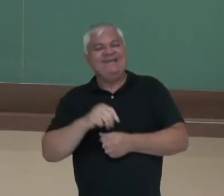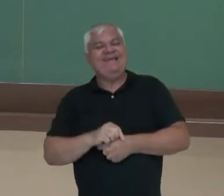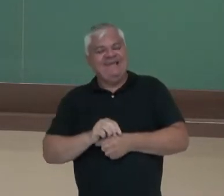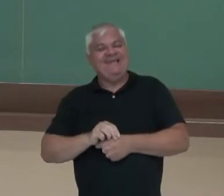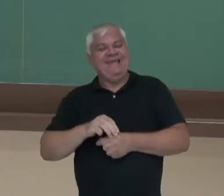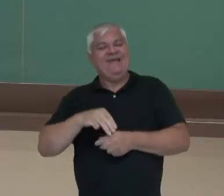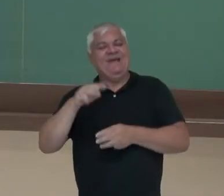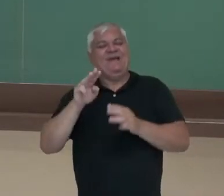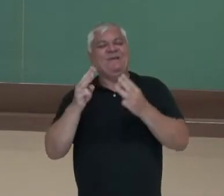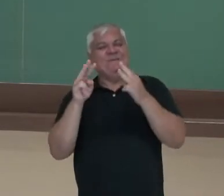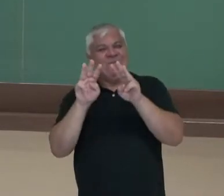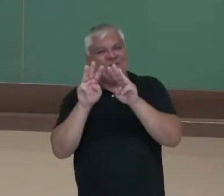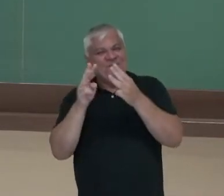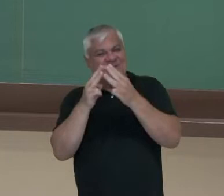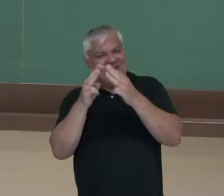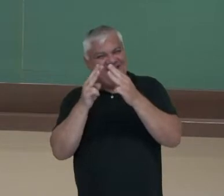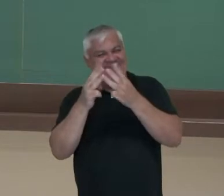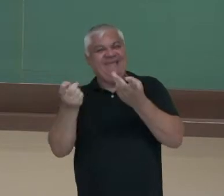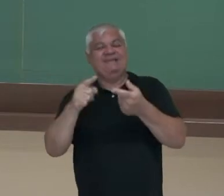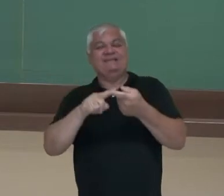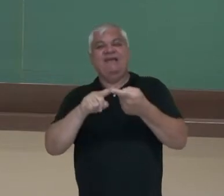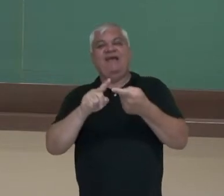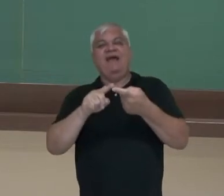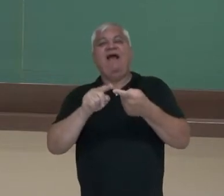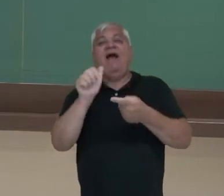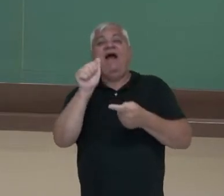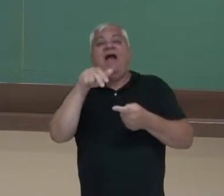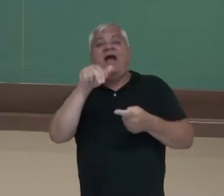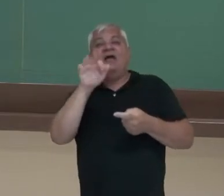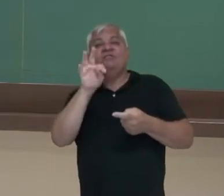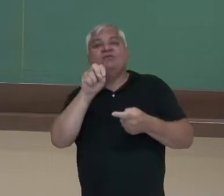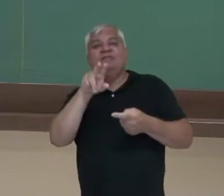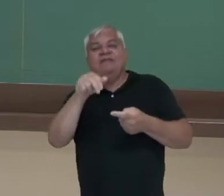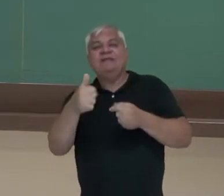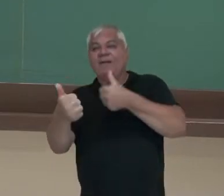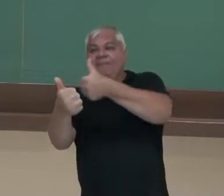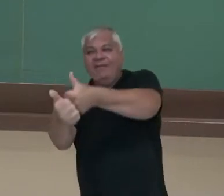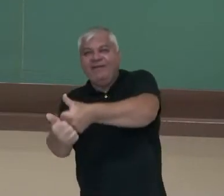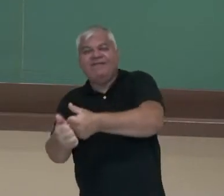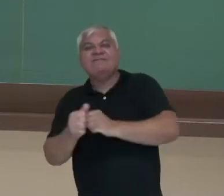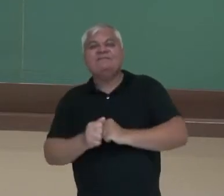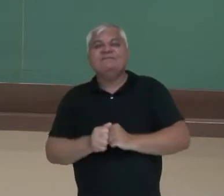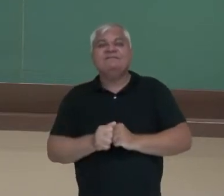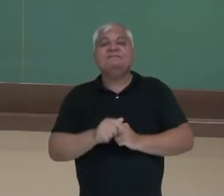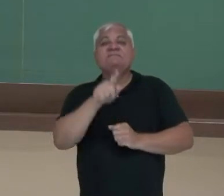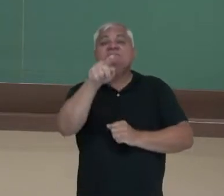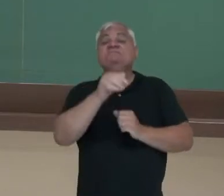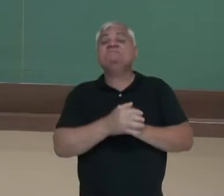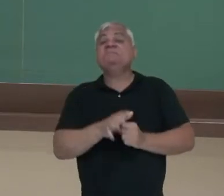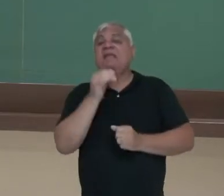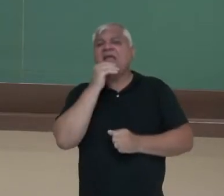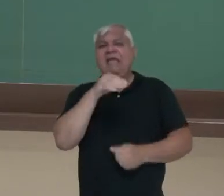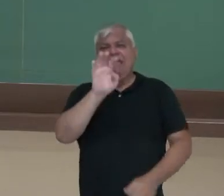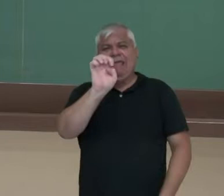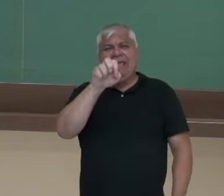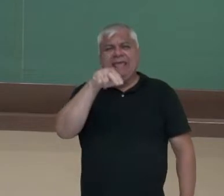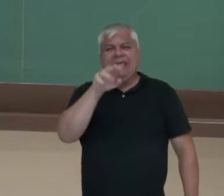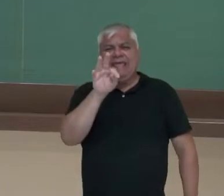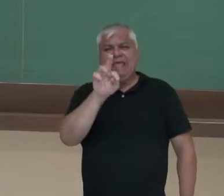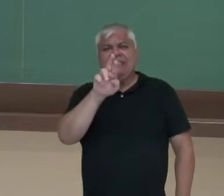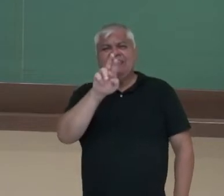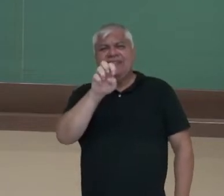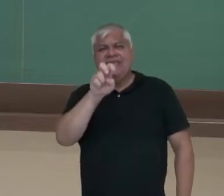Morretes. E a bala de banana? Antonina. Muito bom, parabéns. E se eu falar Entreveiro, onde fica? Qual que